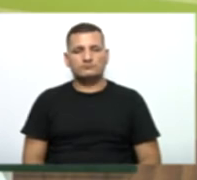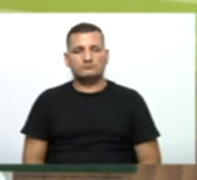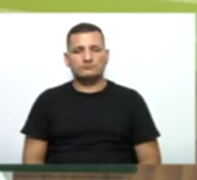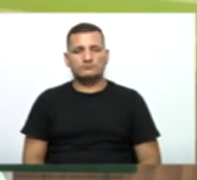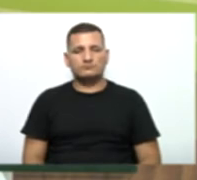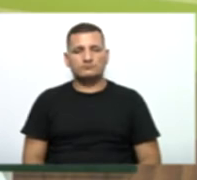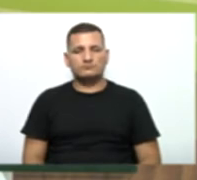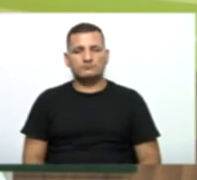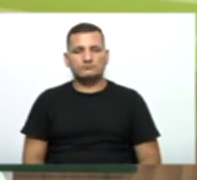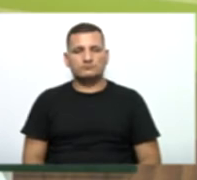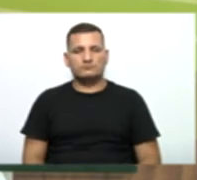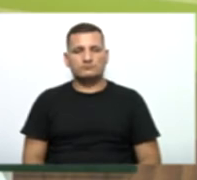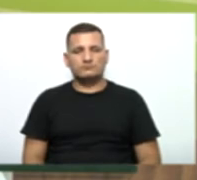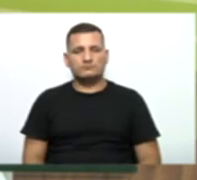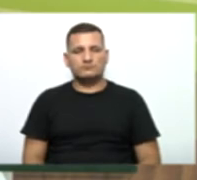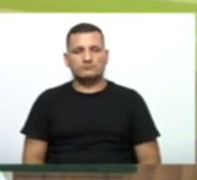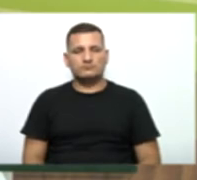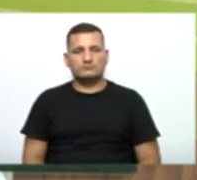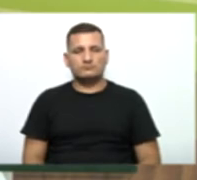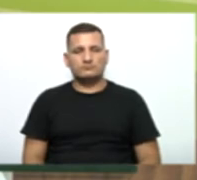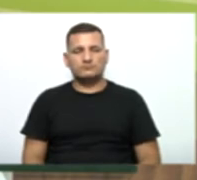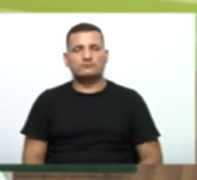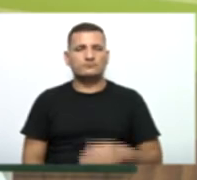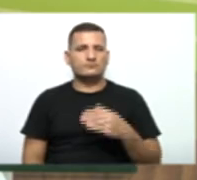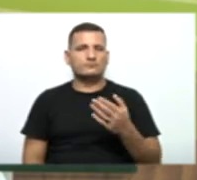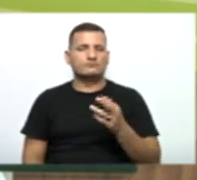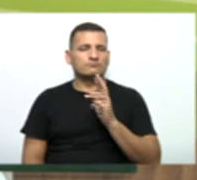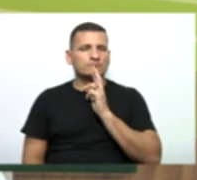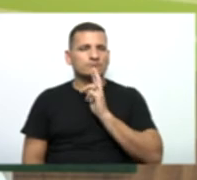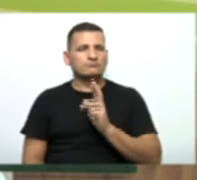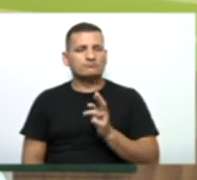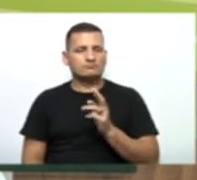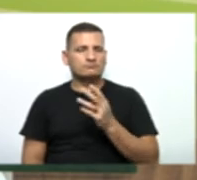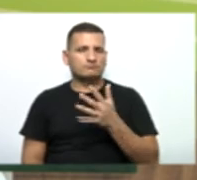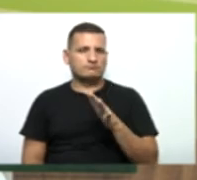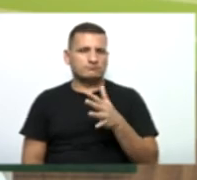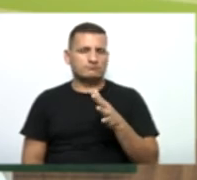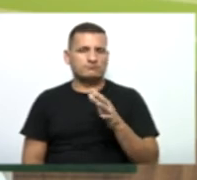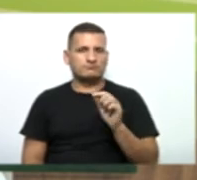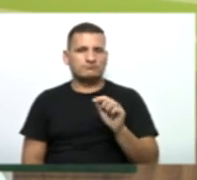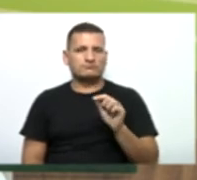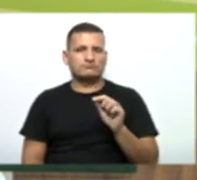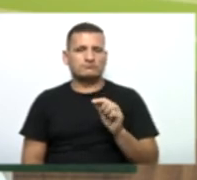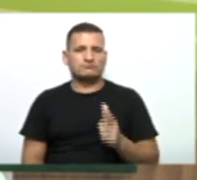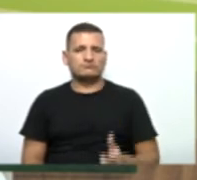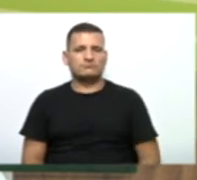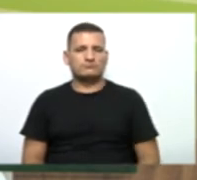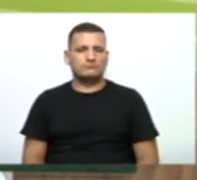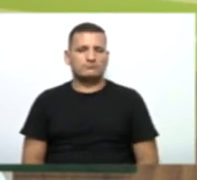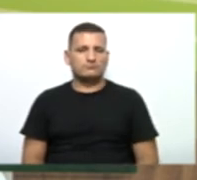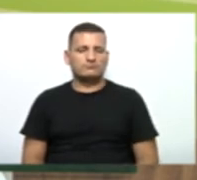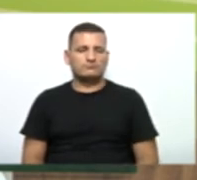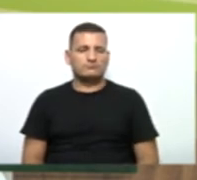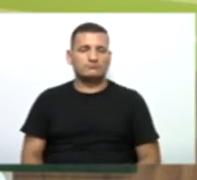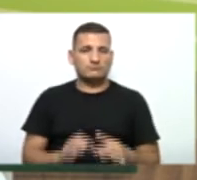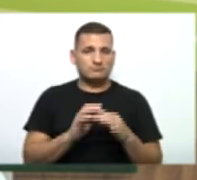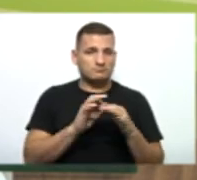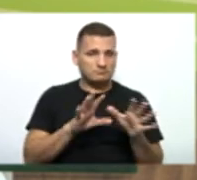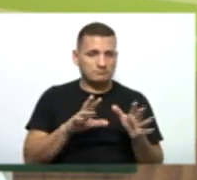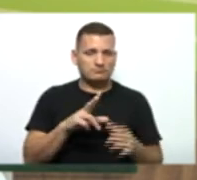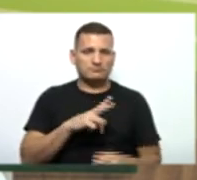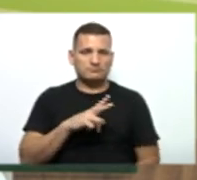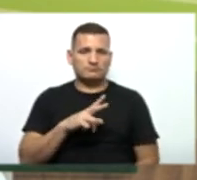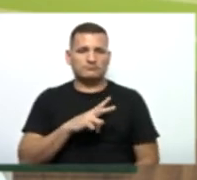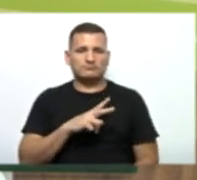classe. Então, a gente está mais ou menos respondendo isso aí, né? Como usar o público e o privado na